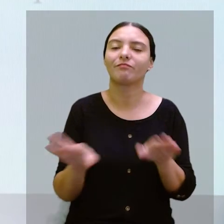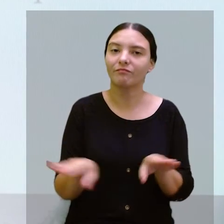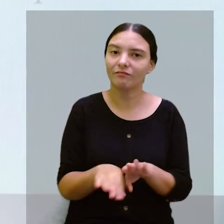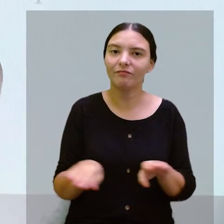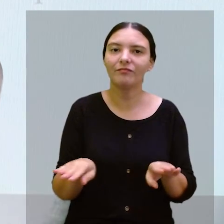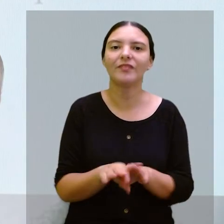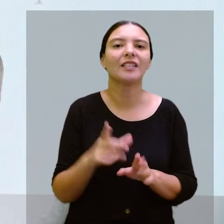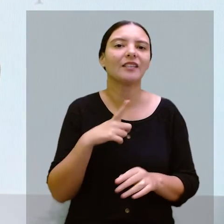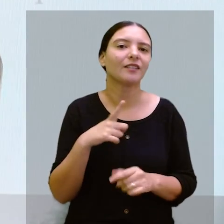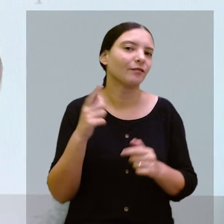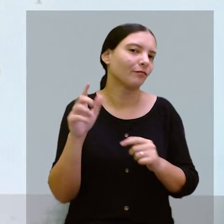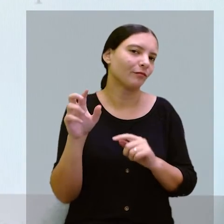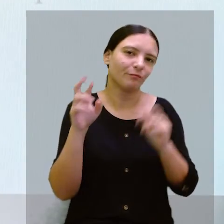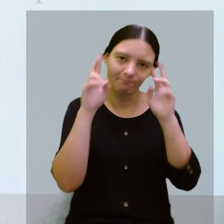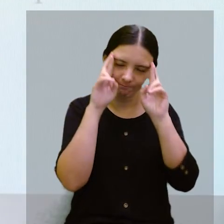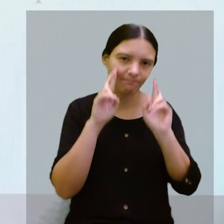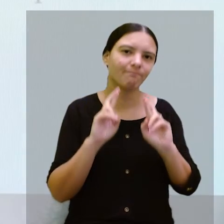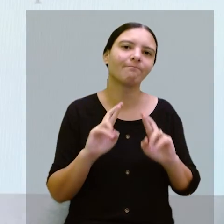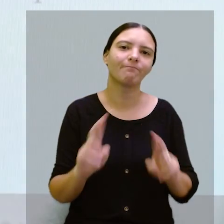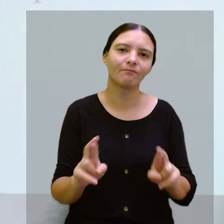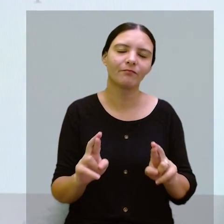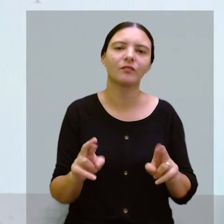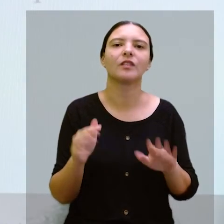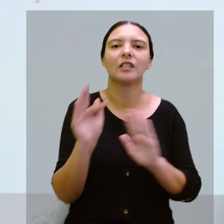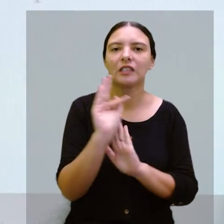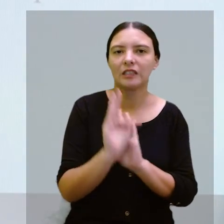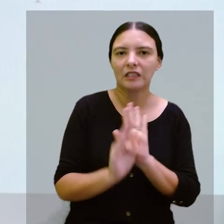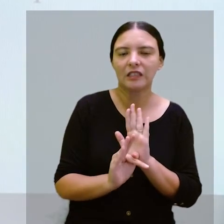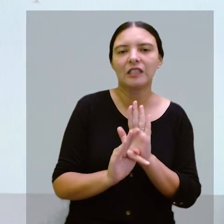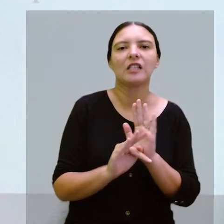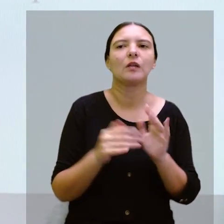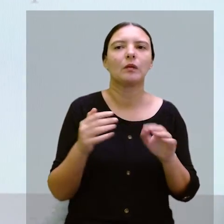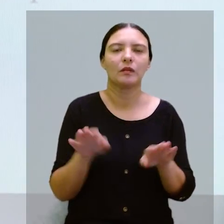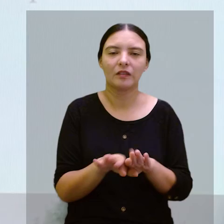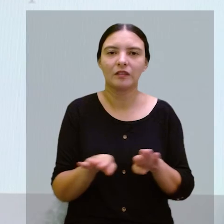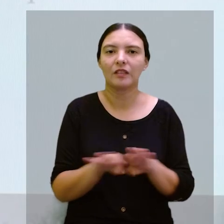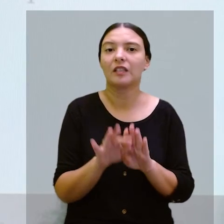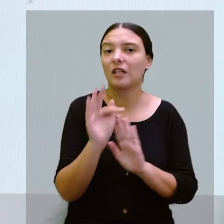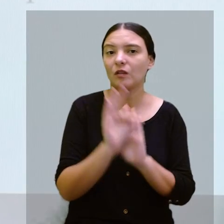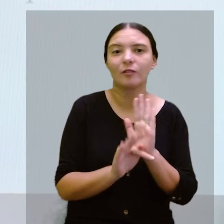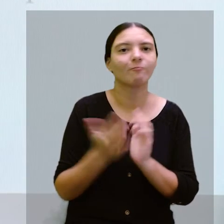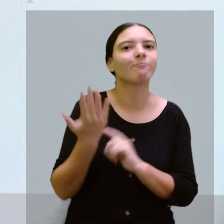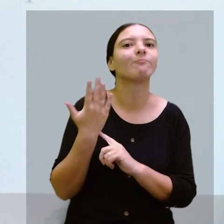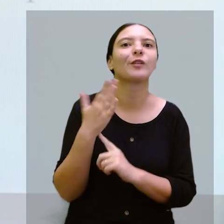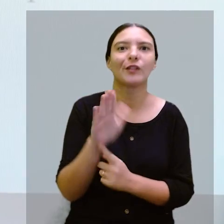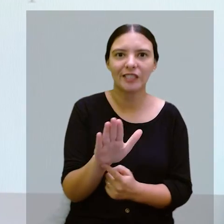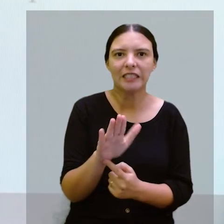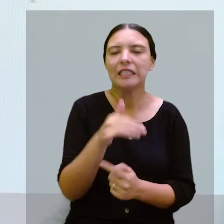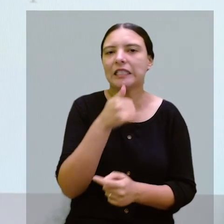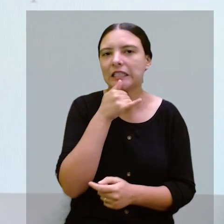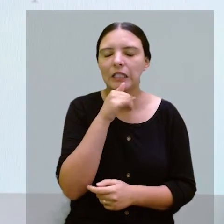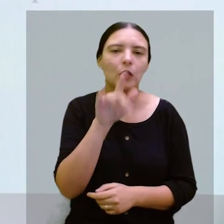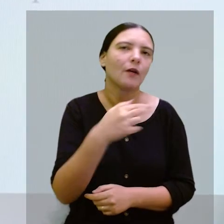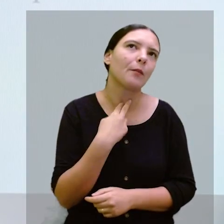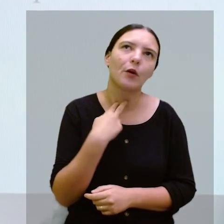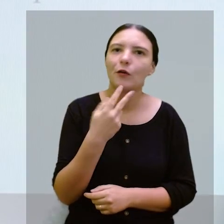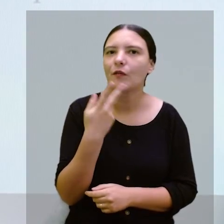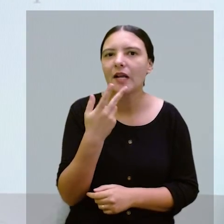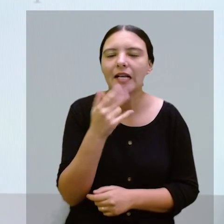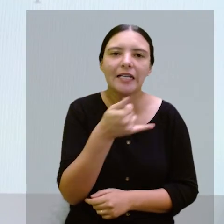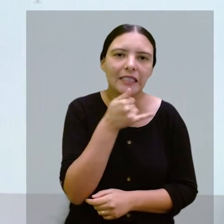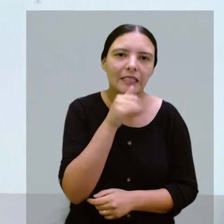uma construção de respeito em relação ao texto, não trair aquilo que o texto te dá, né? Eu não posso falar, por exemplo,